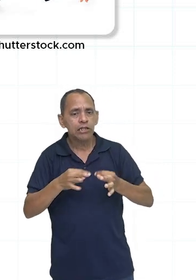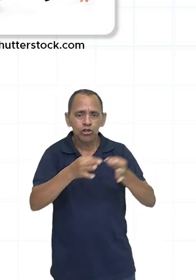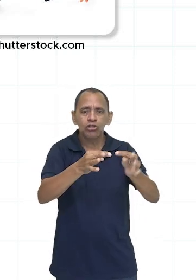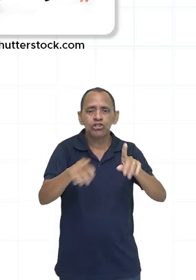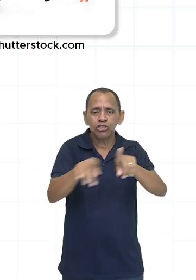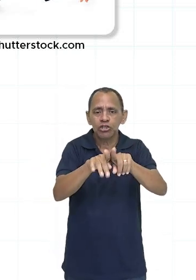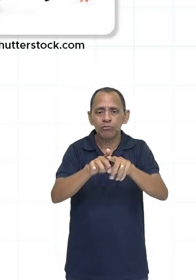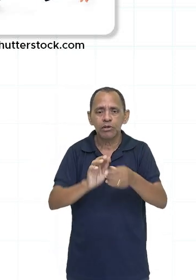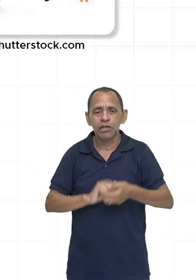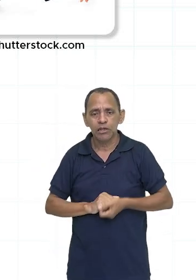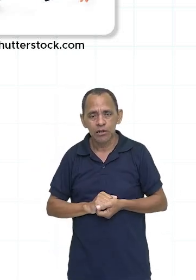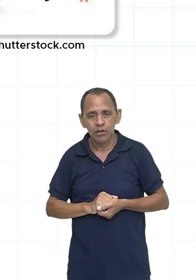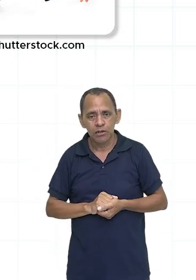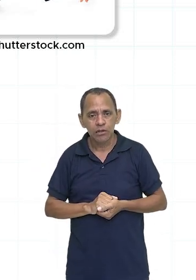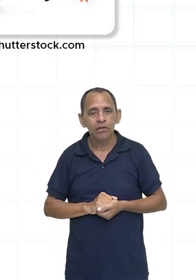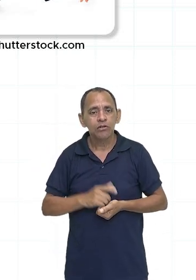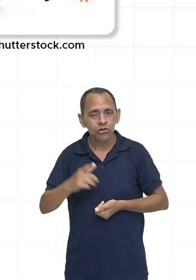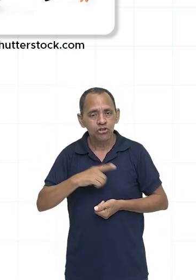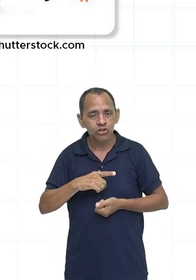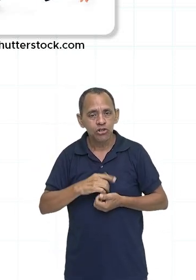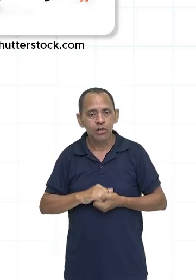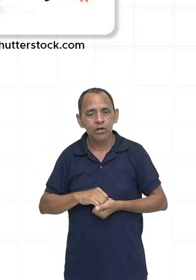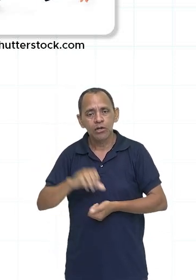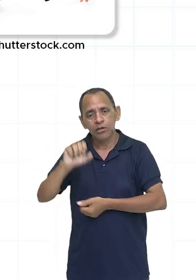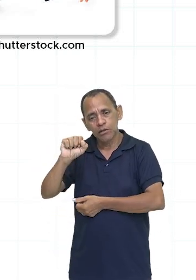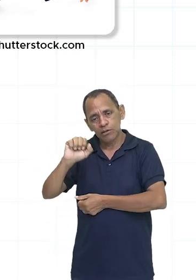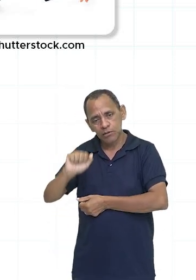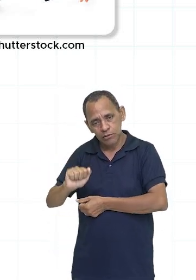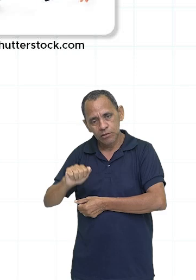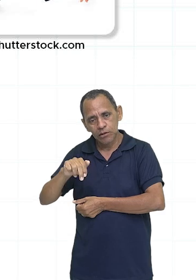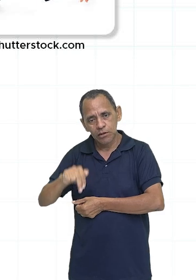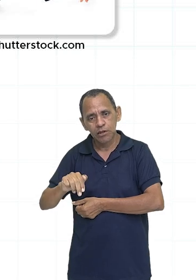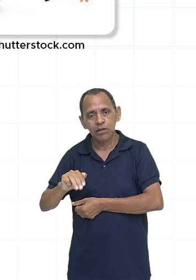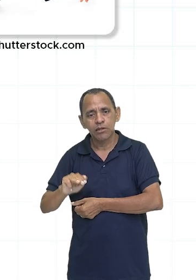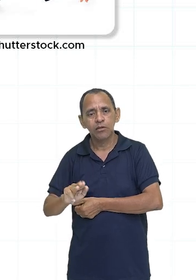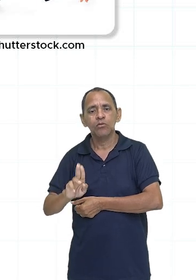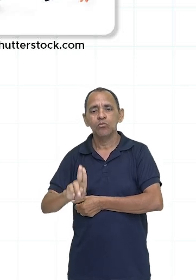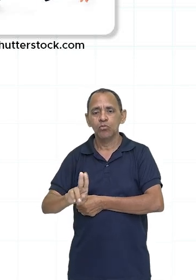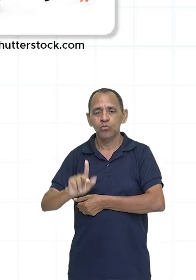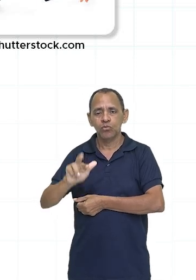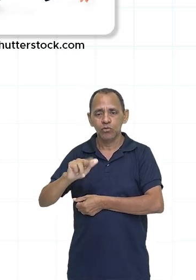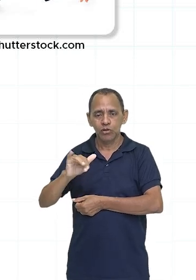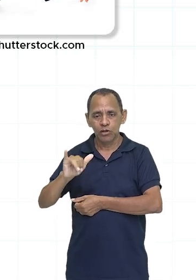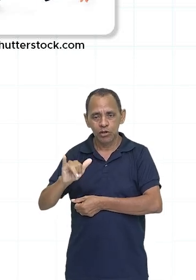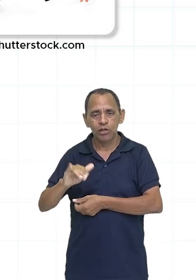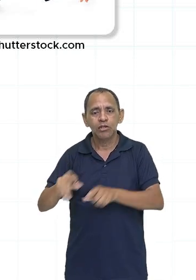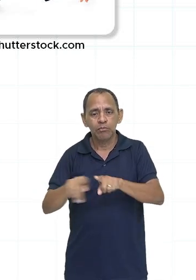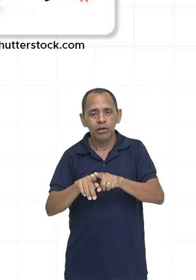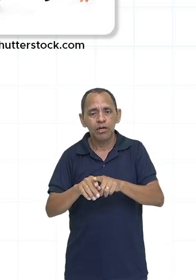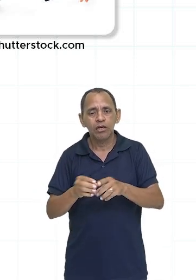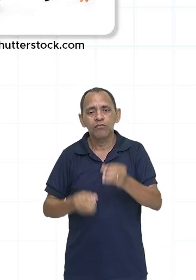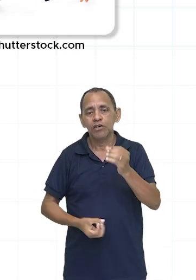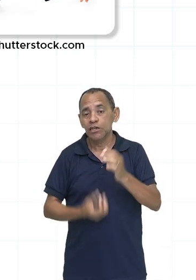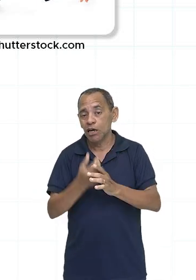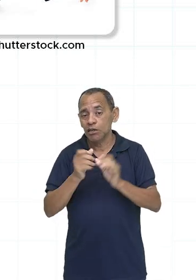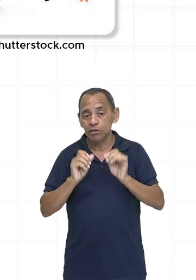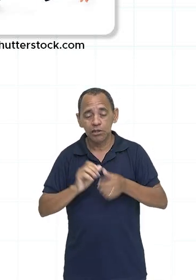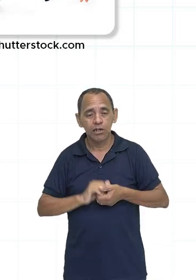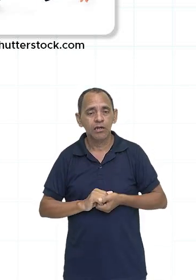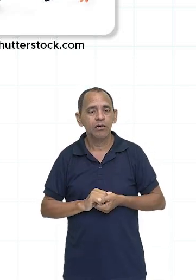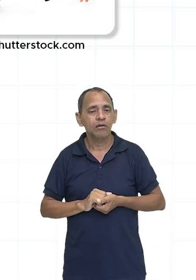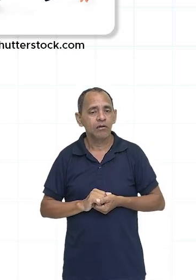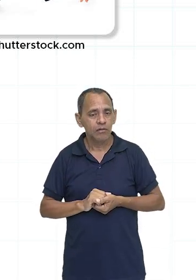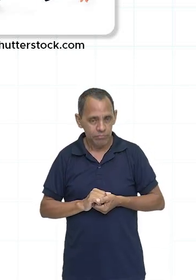arte samurai, e o Kendo surgiu justamente para modernizar toda essa técnica,